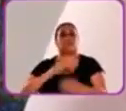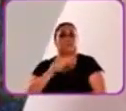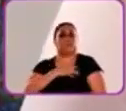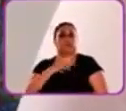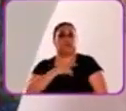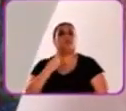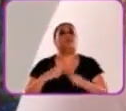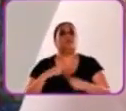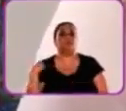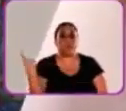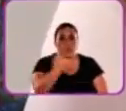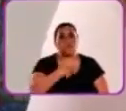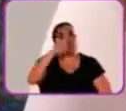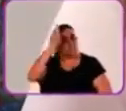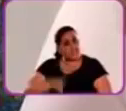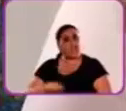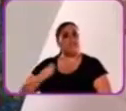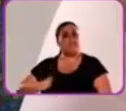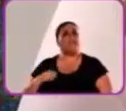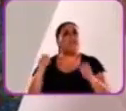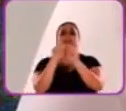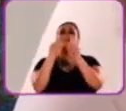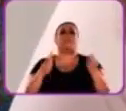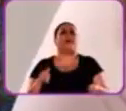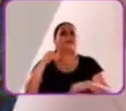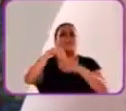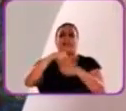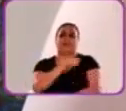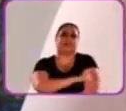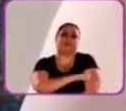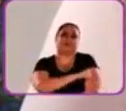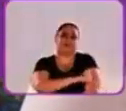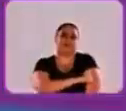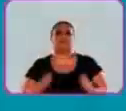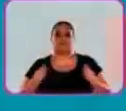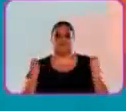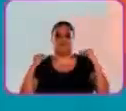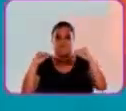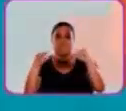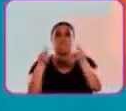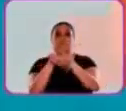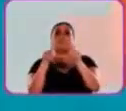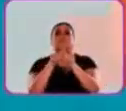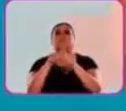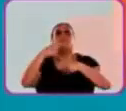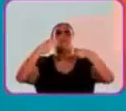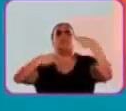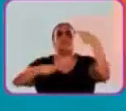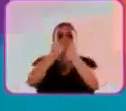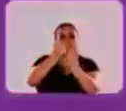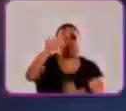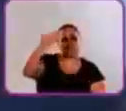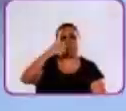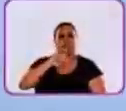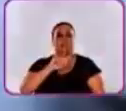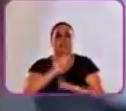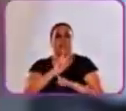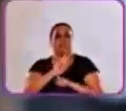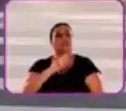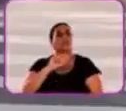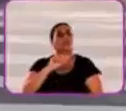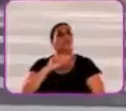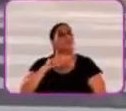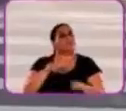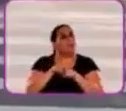Sem Medo. Porque todos temos o direito de viver em paz em nossa cidade. Vamos integrar as políticas de segurança dos diferentes níveis